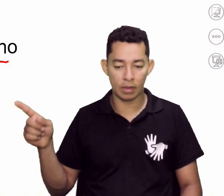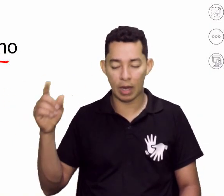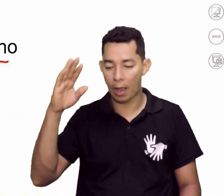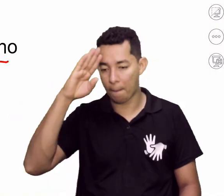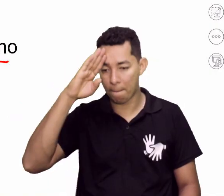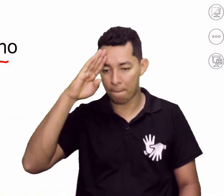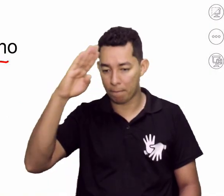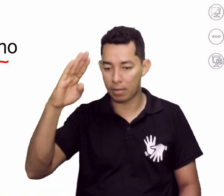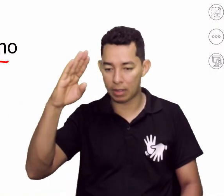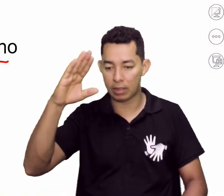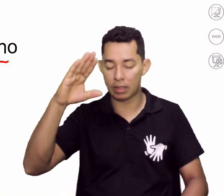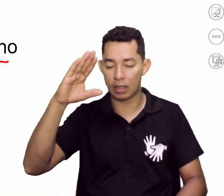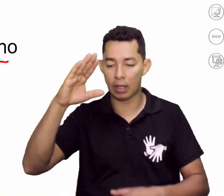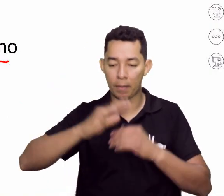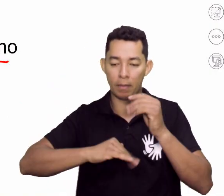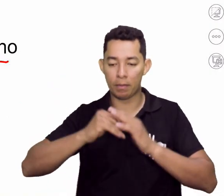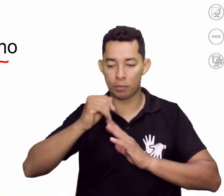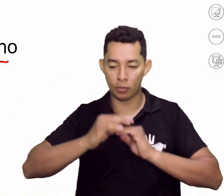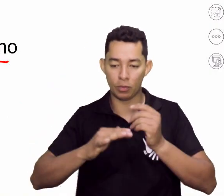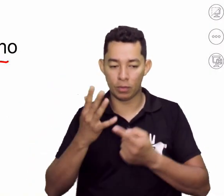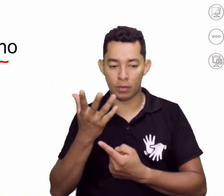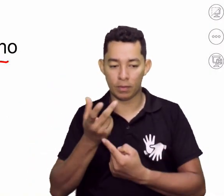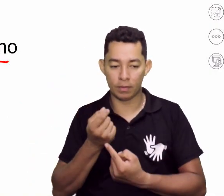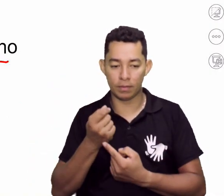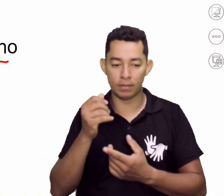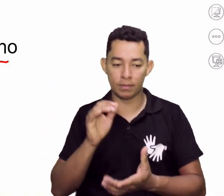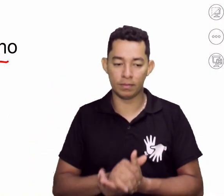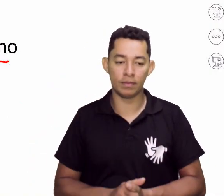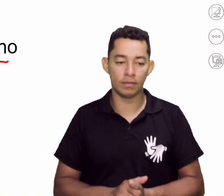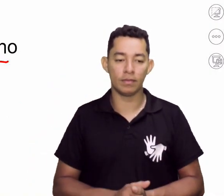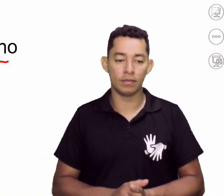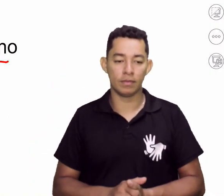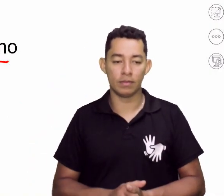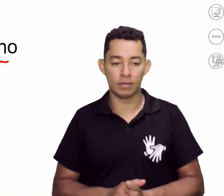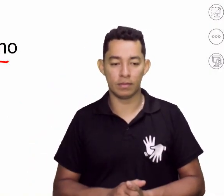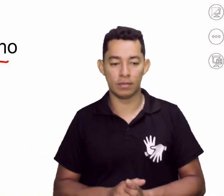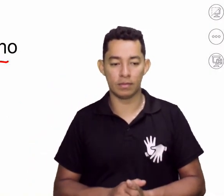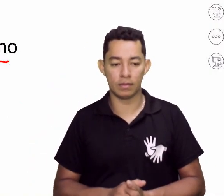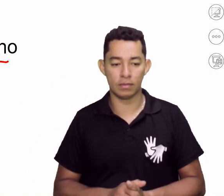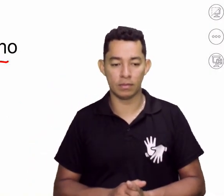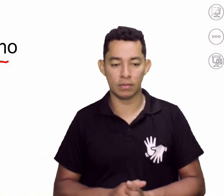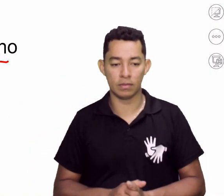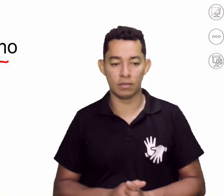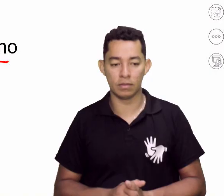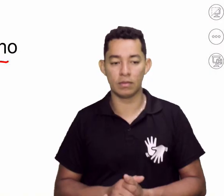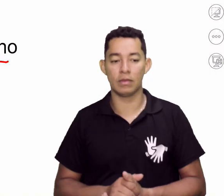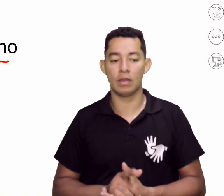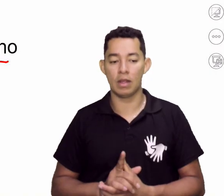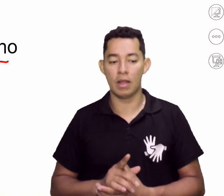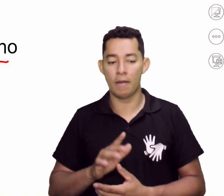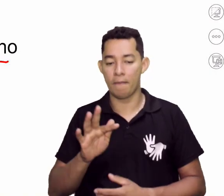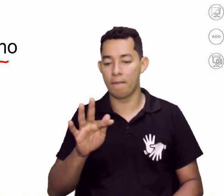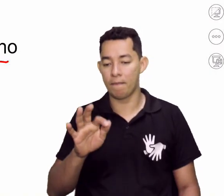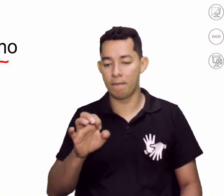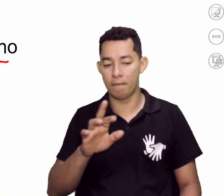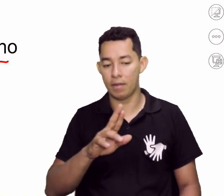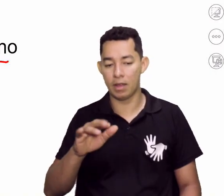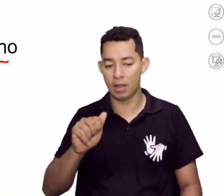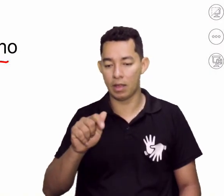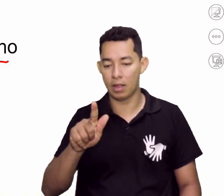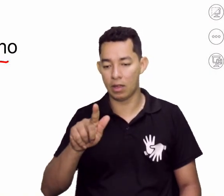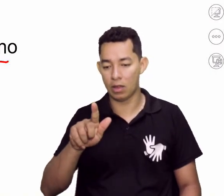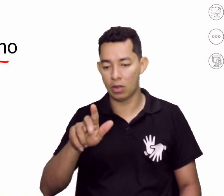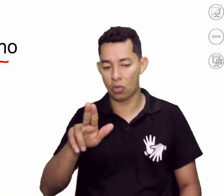Pignatari e o Ferreira Goulart. O Ferreira Goulart é um poeta maravilhoso, um